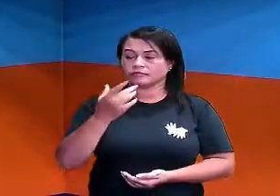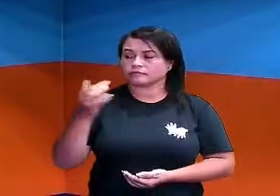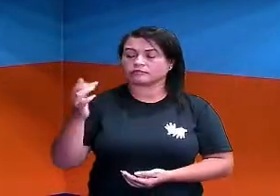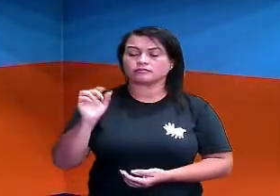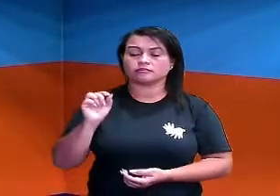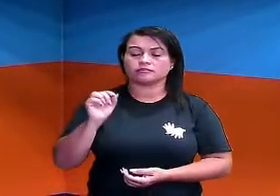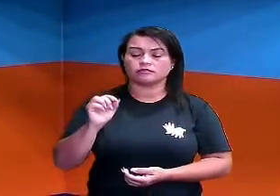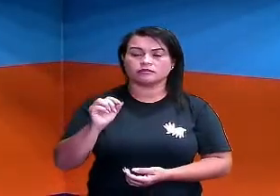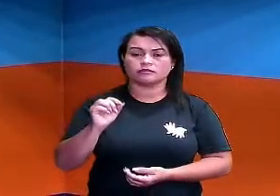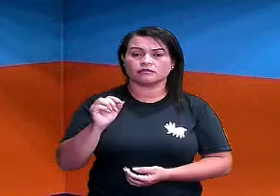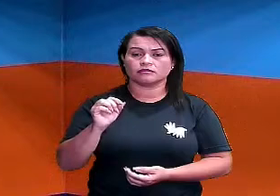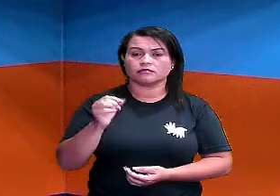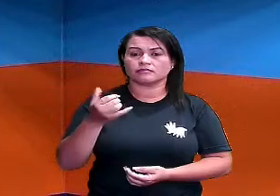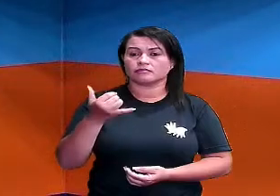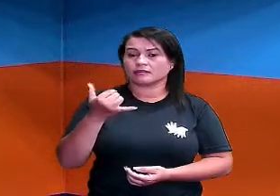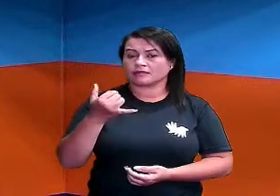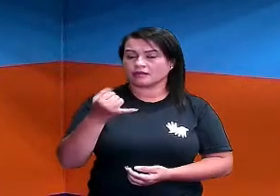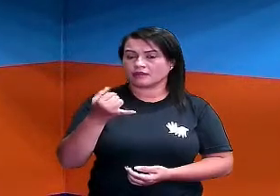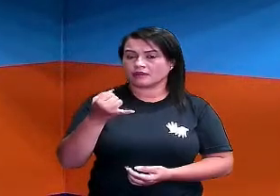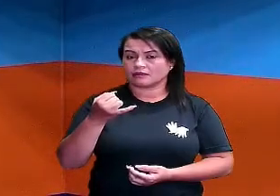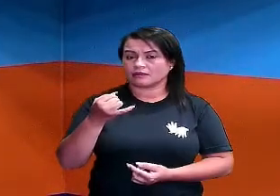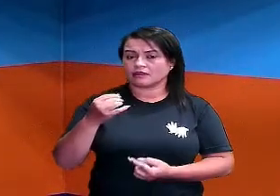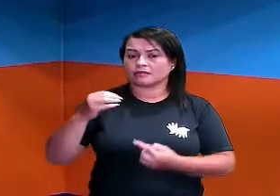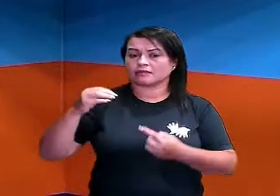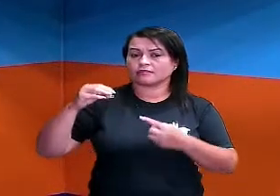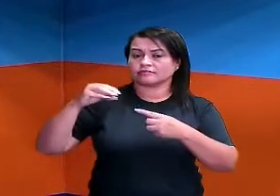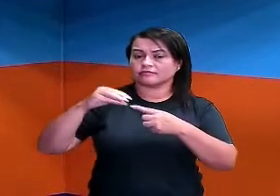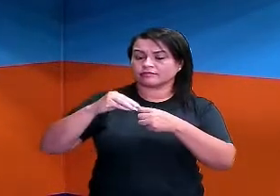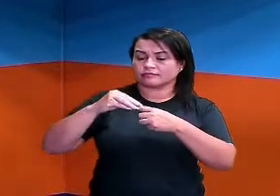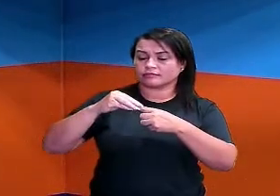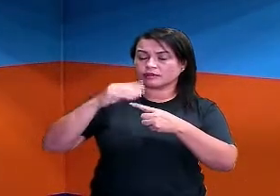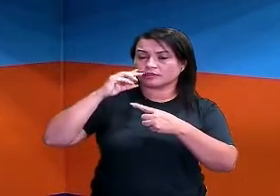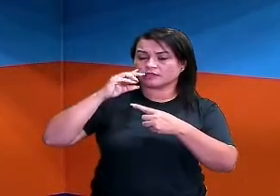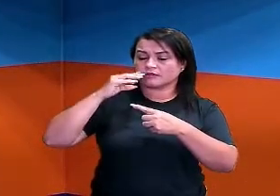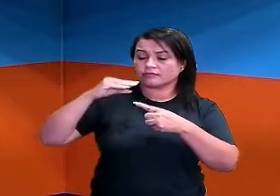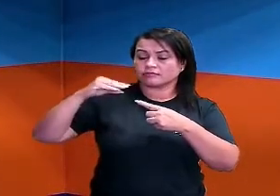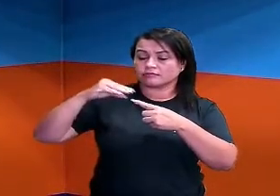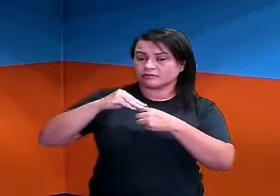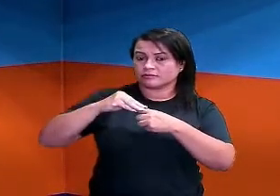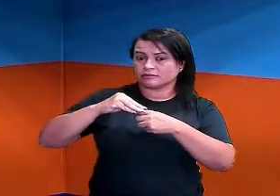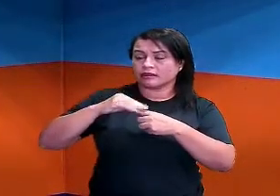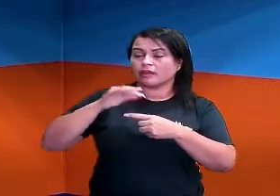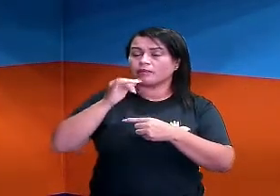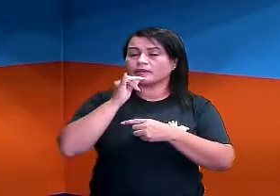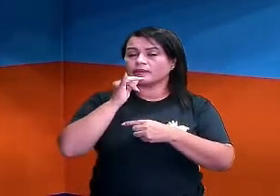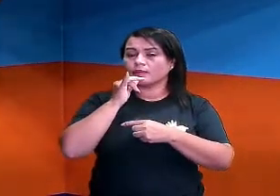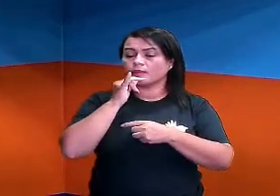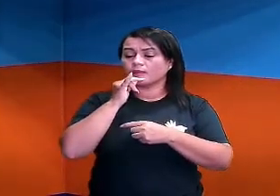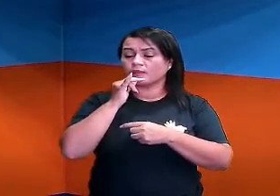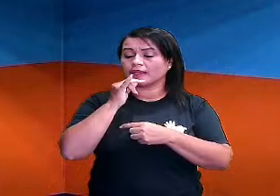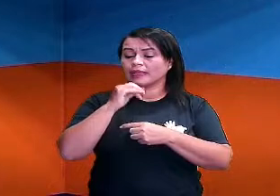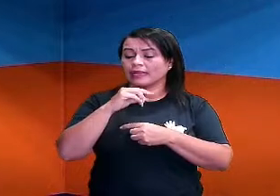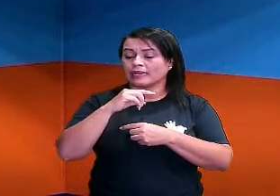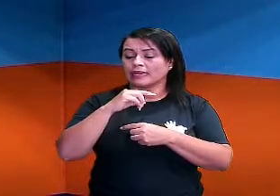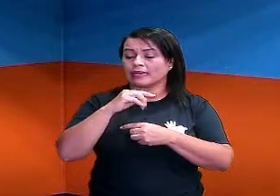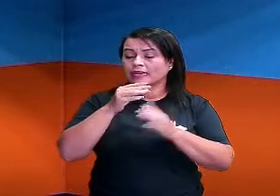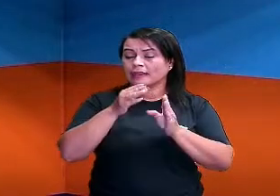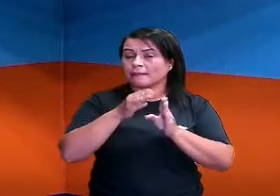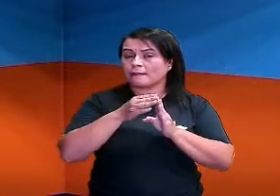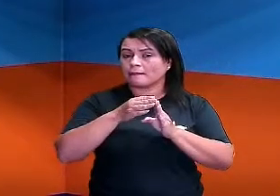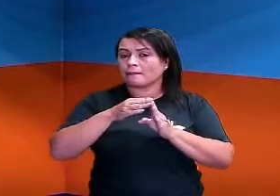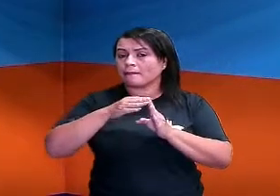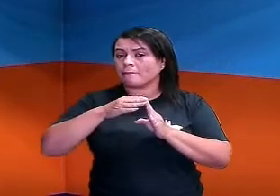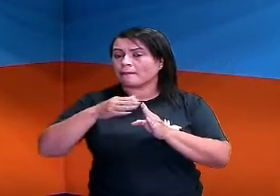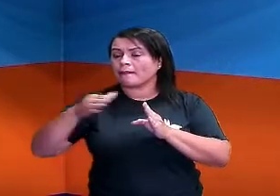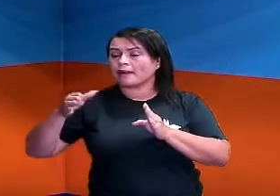caneta. Ele passou do 4, mas não chegou no 5 ainda, tá? Então, ele é um pouco mais